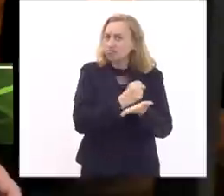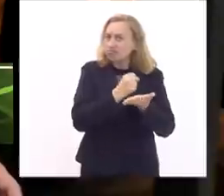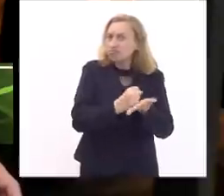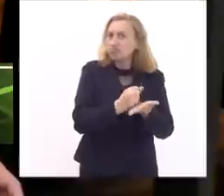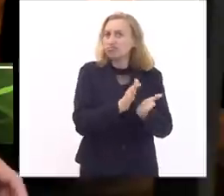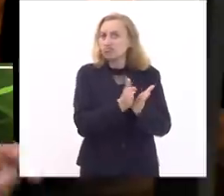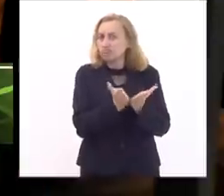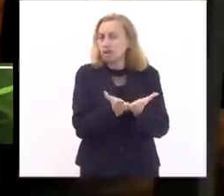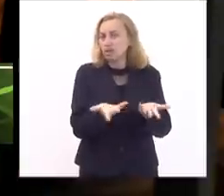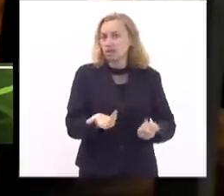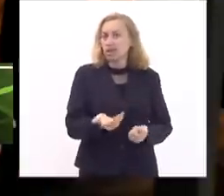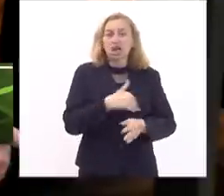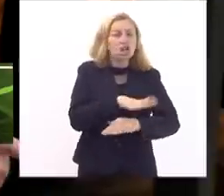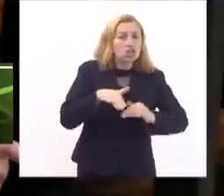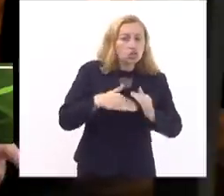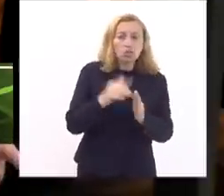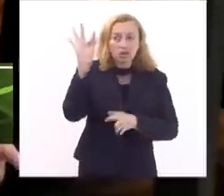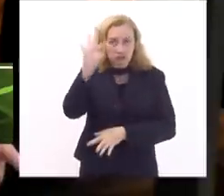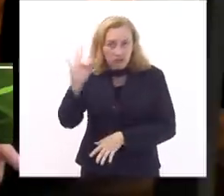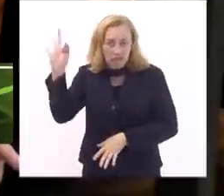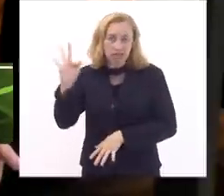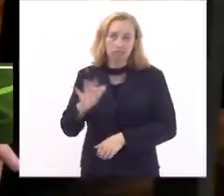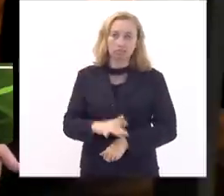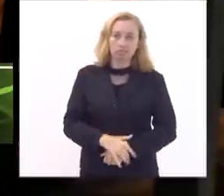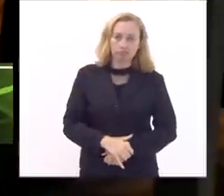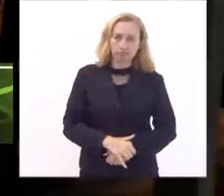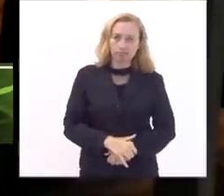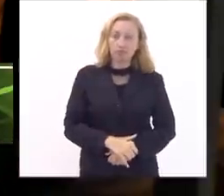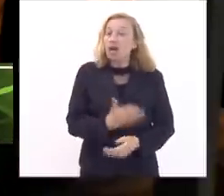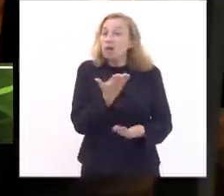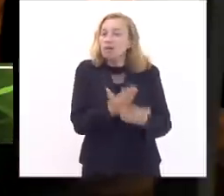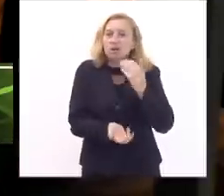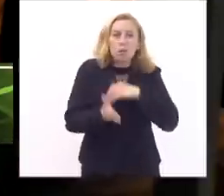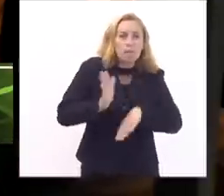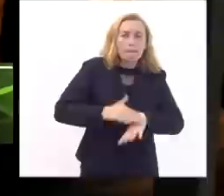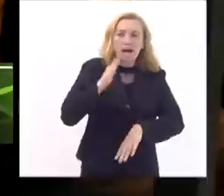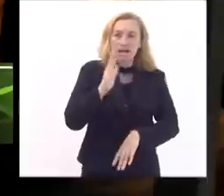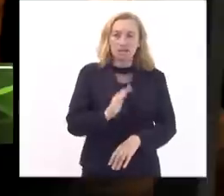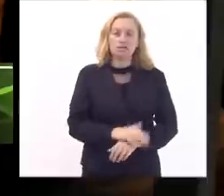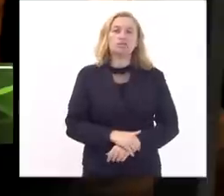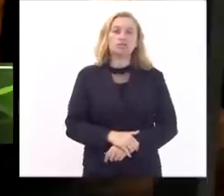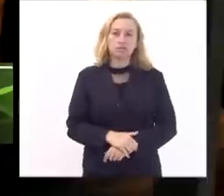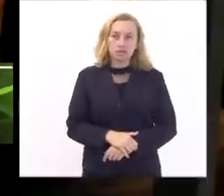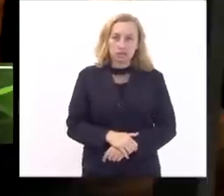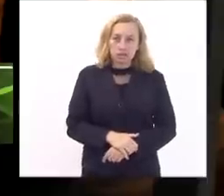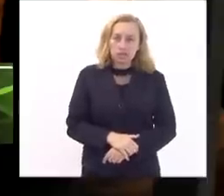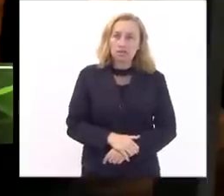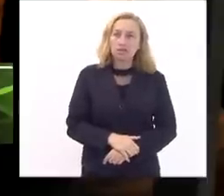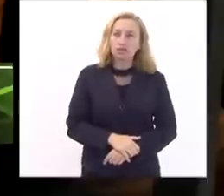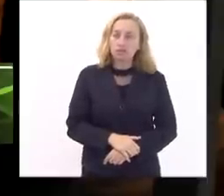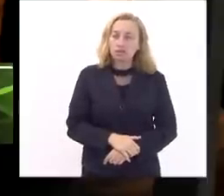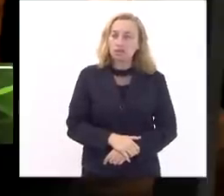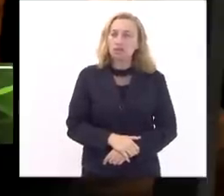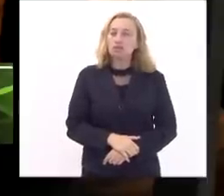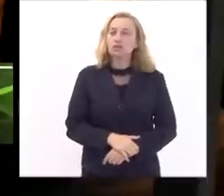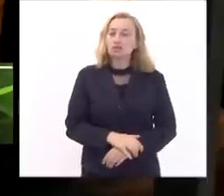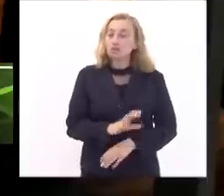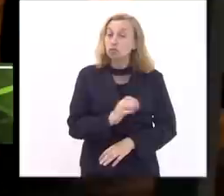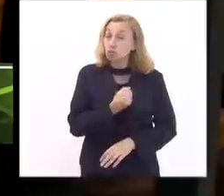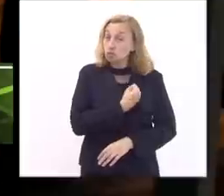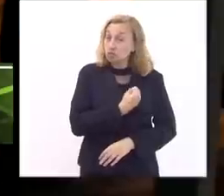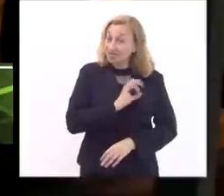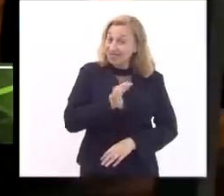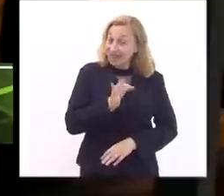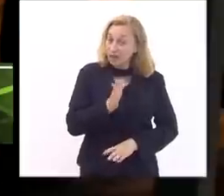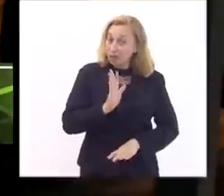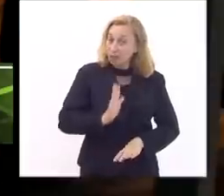assinada em toda a federação. Perdeu mais em números absolutos, estou falando de números relativos, não, números absolutos.